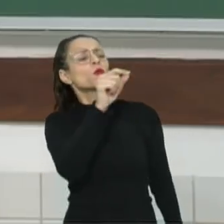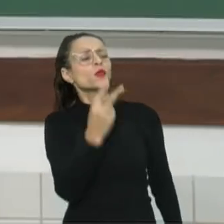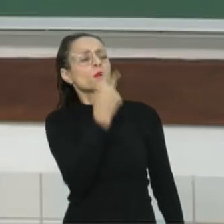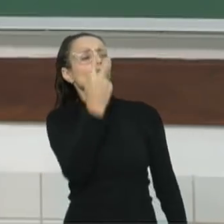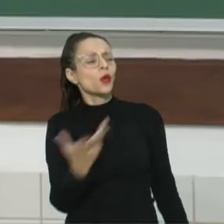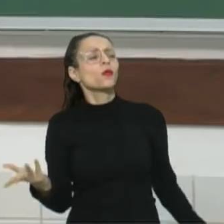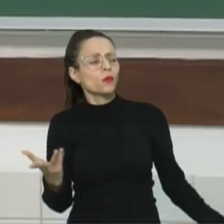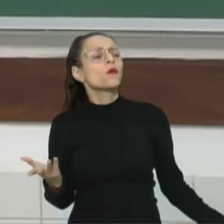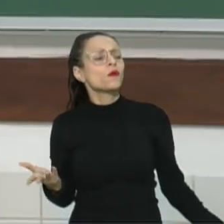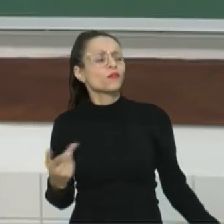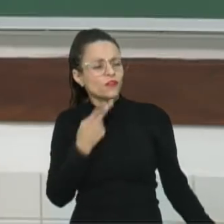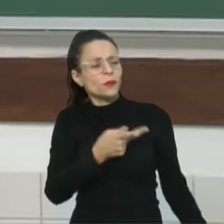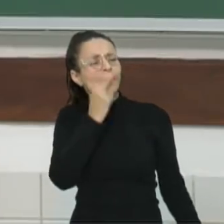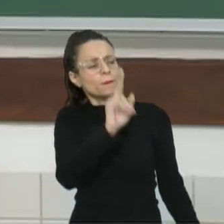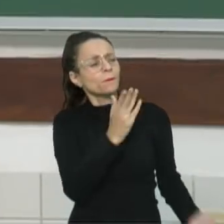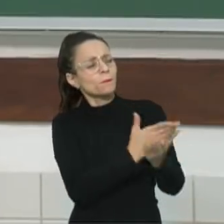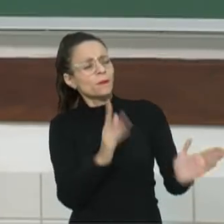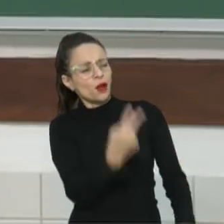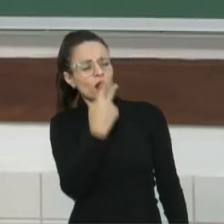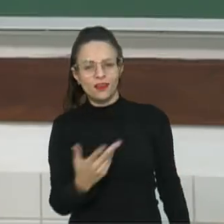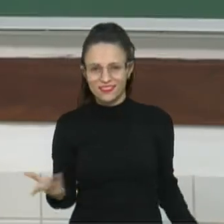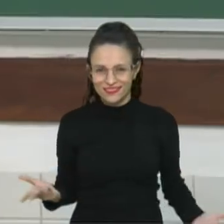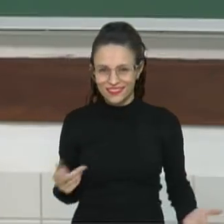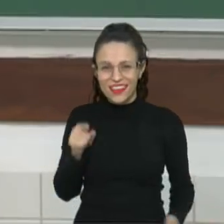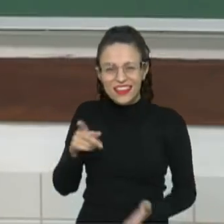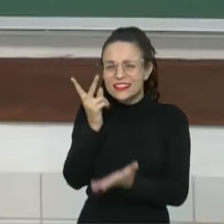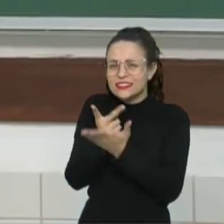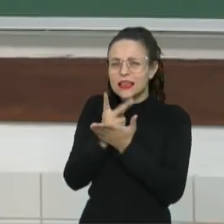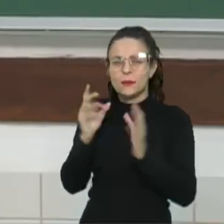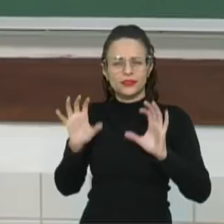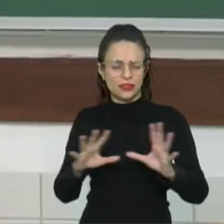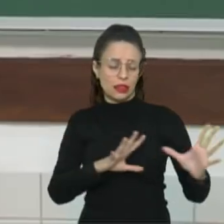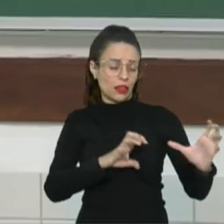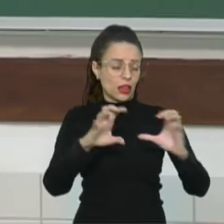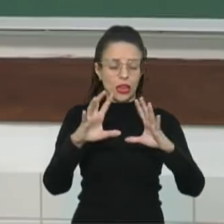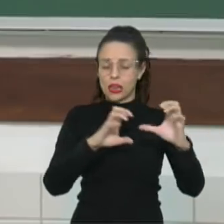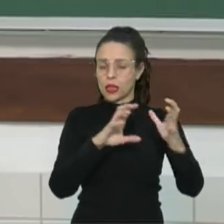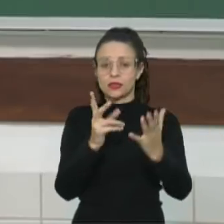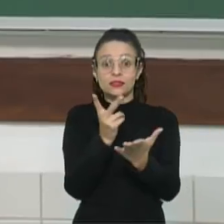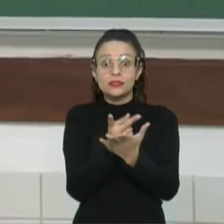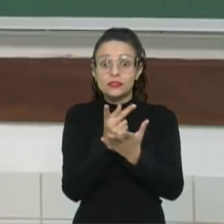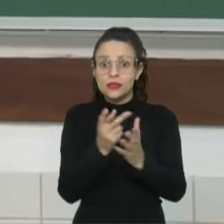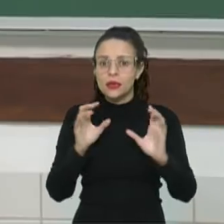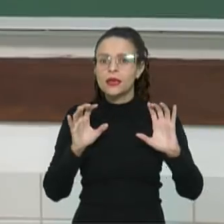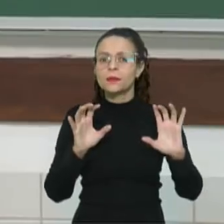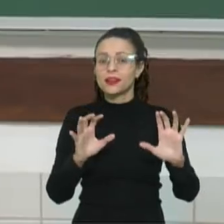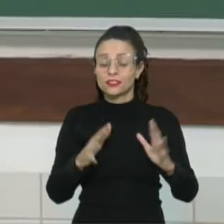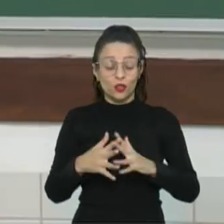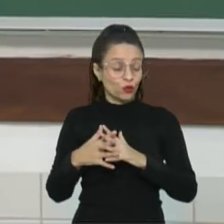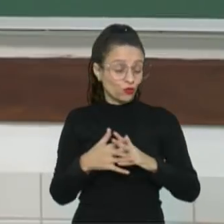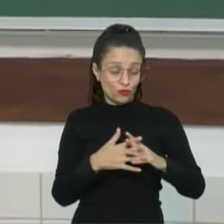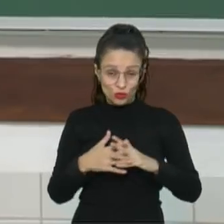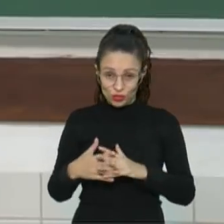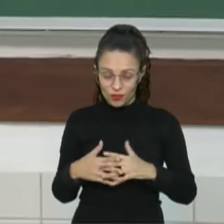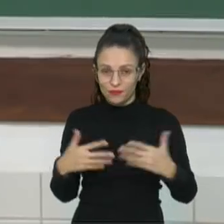está me olhando? Já não falei para parar de me olhar? O Briguelo era muito briguento, estava sempre entrando em confusão,